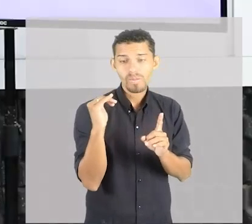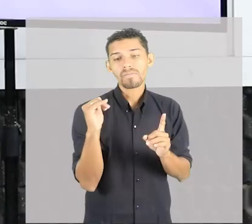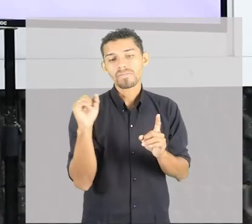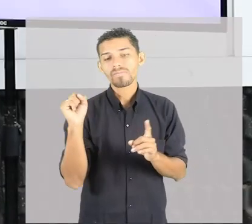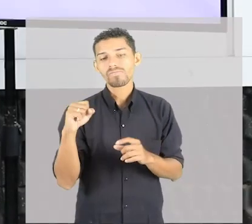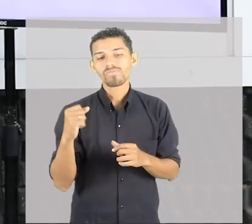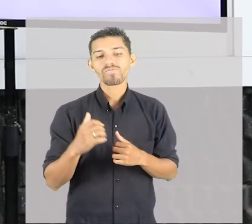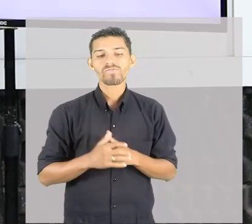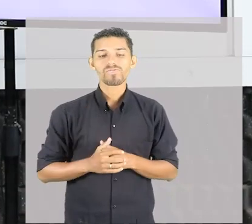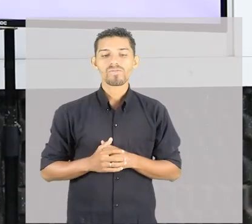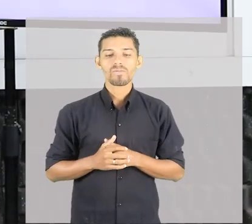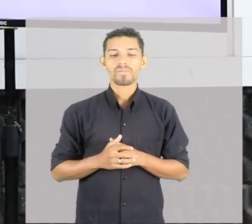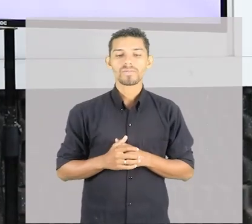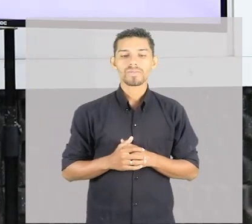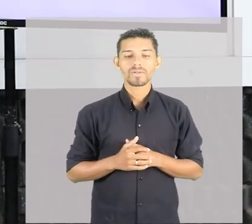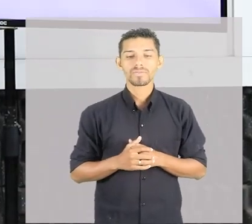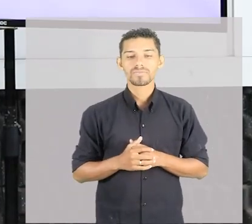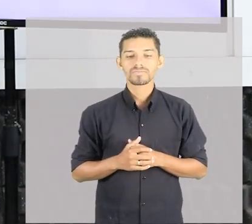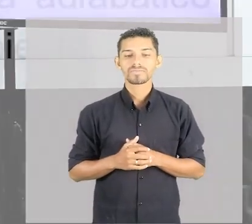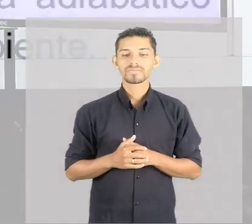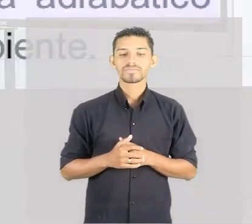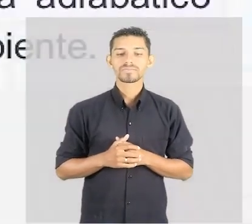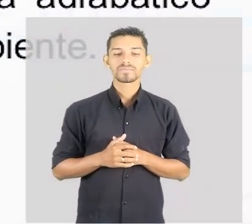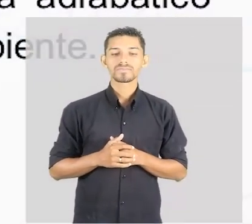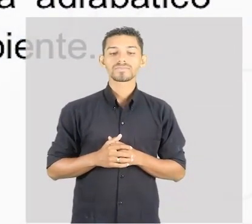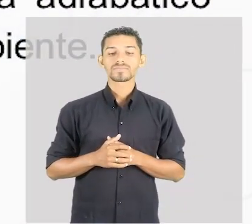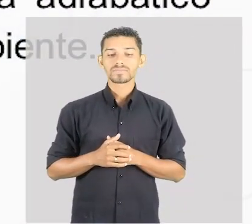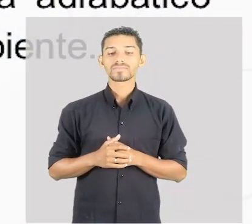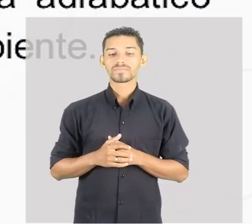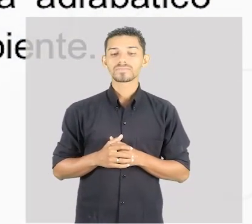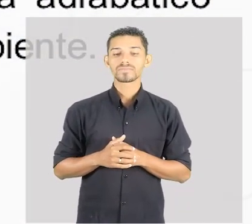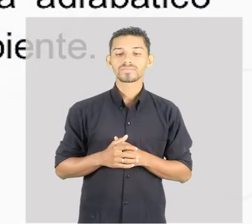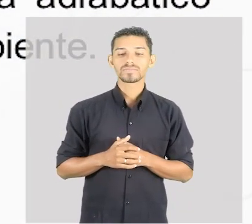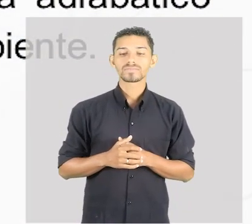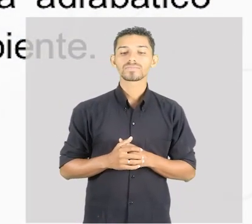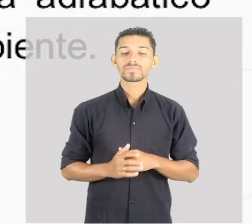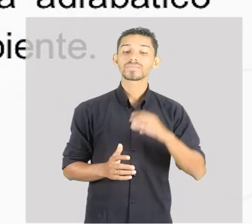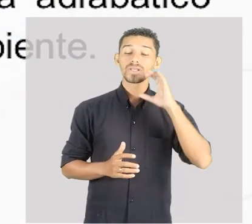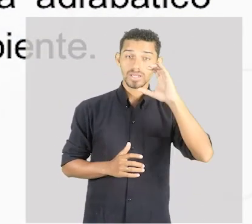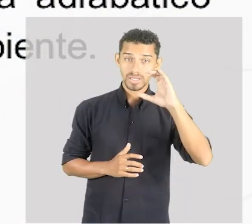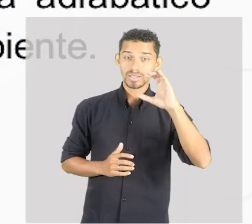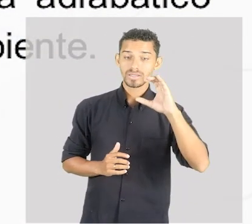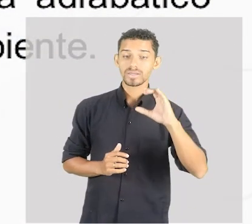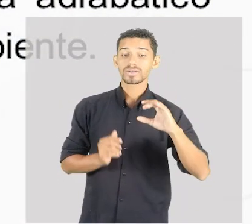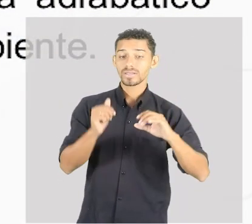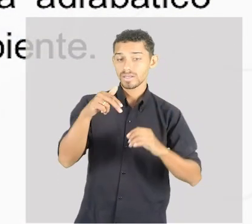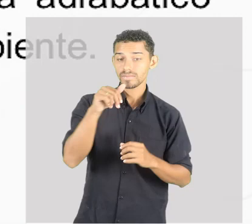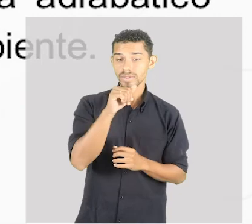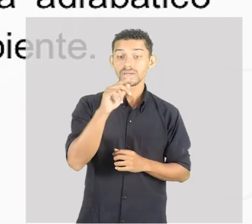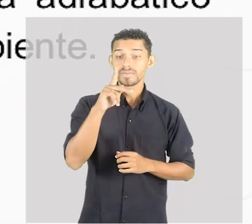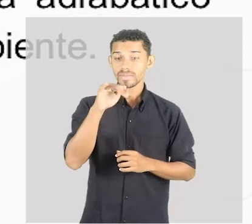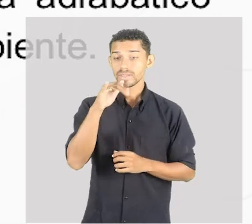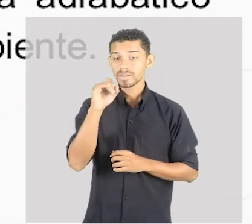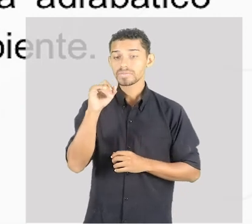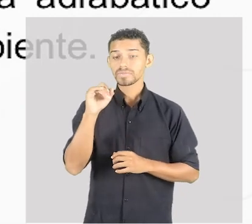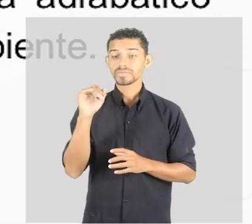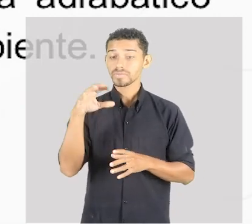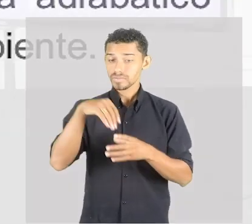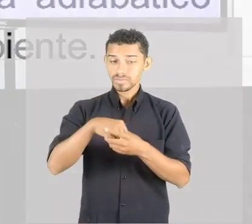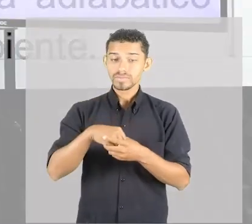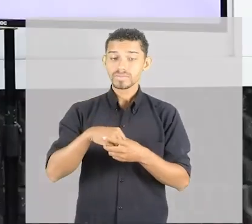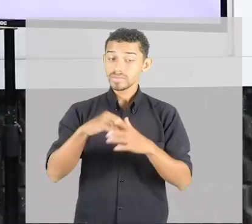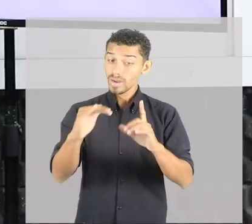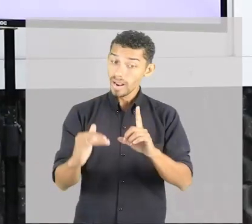sim como não nada a ver então Aqui nós temos a letra c na panela de pressão a pressão interna pode atingir